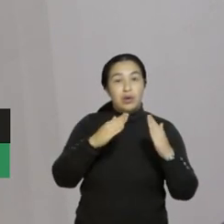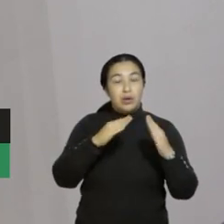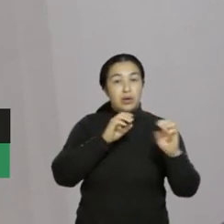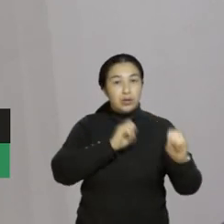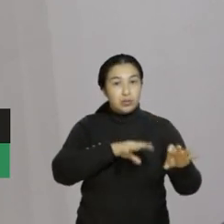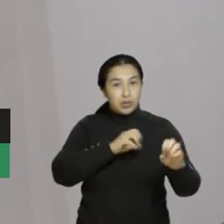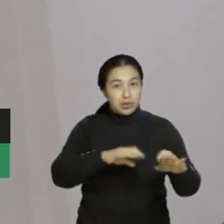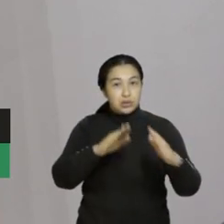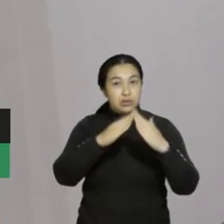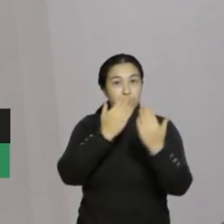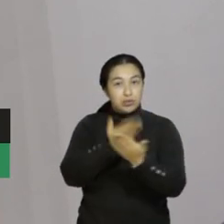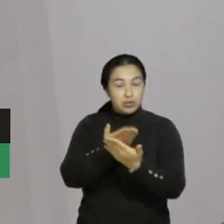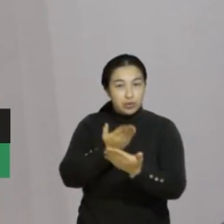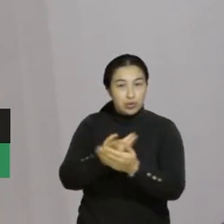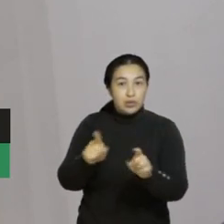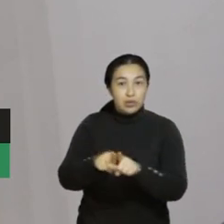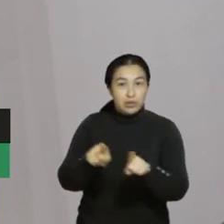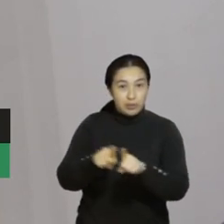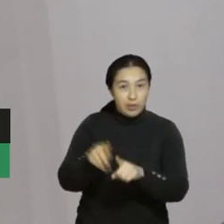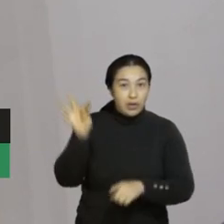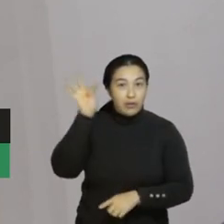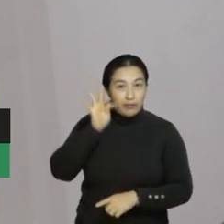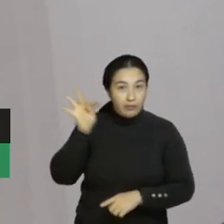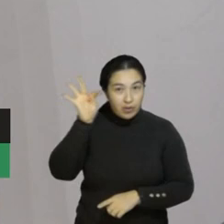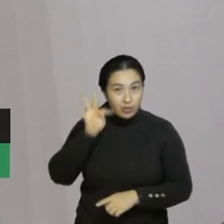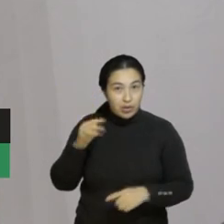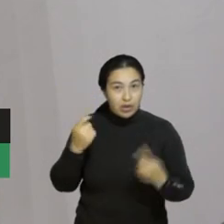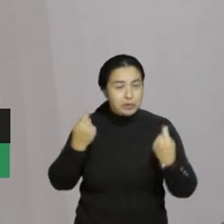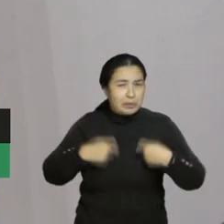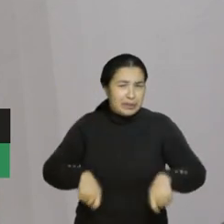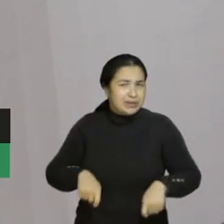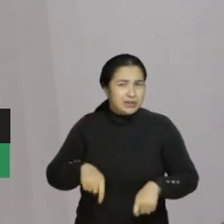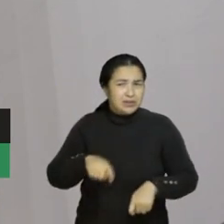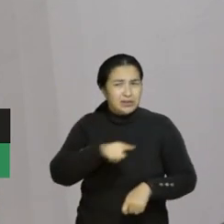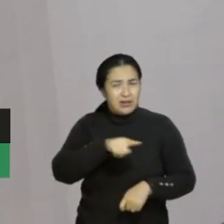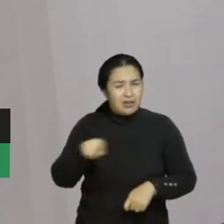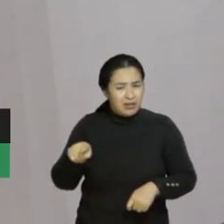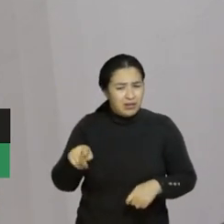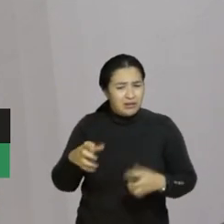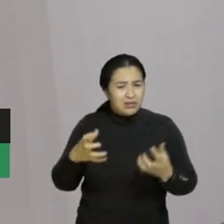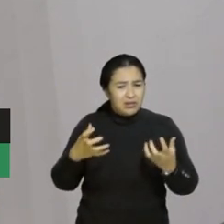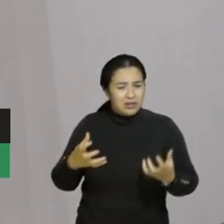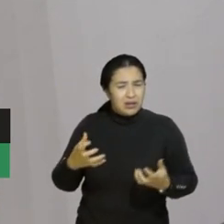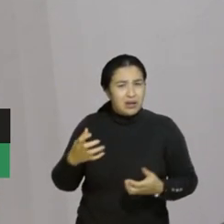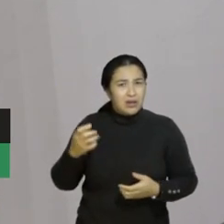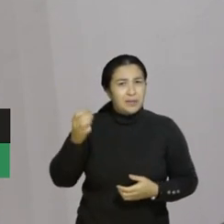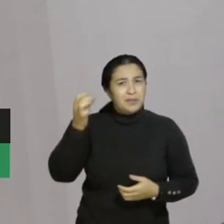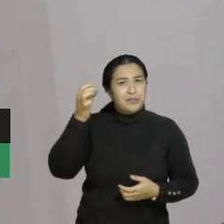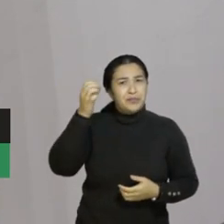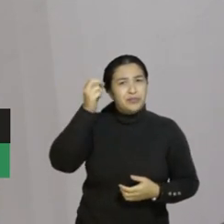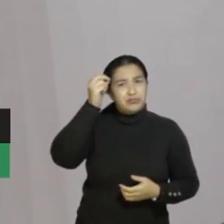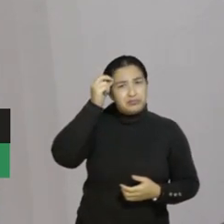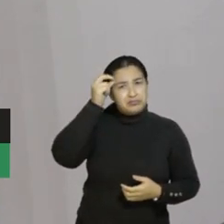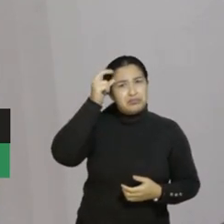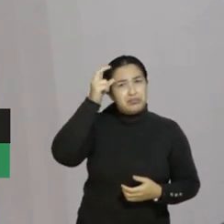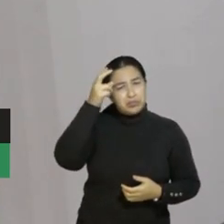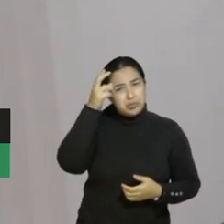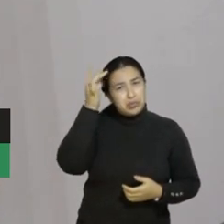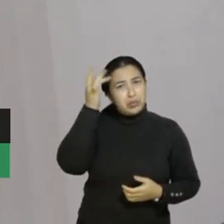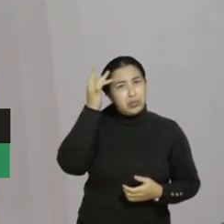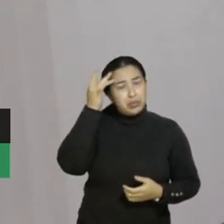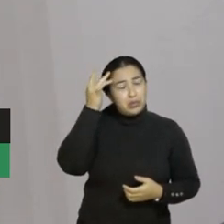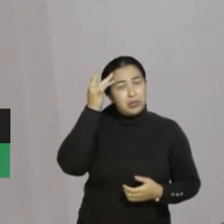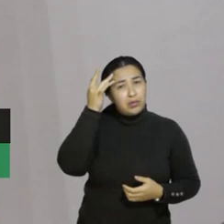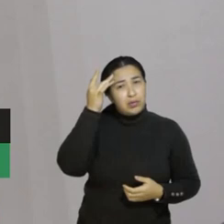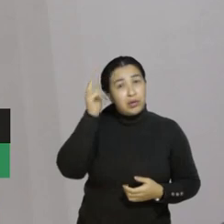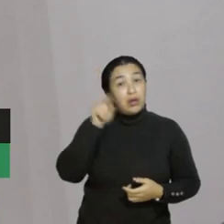pública, escolas e universidades. Não precisa ser inteligente demais. Aliás, pode ser completamente burro para chegar a essa conclusão. O que, que tem